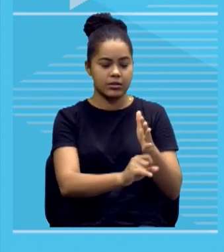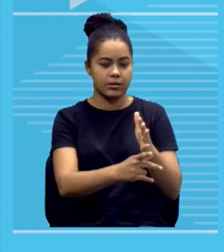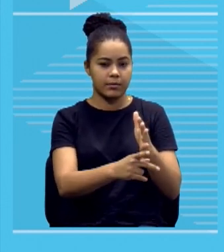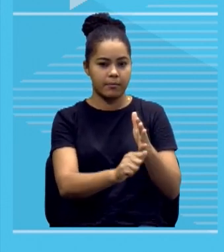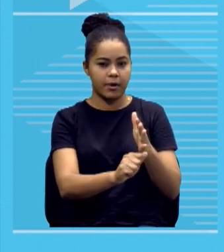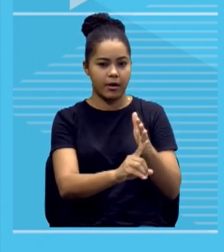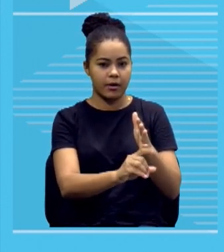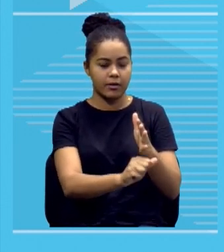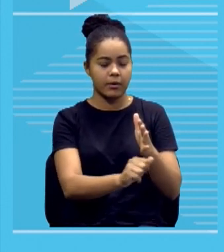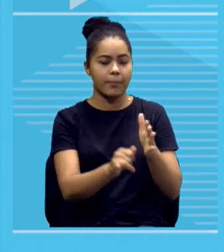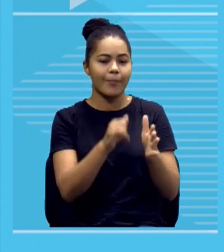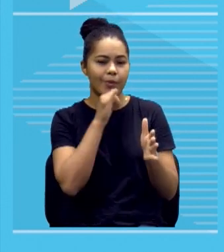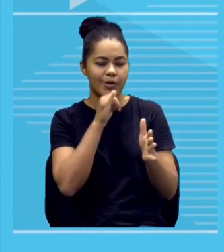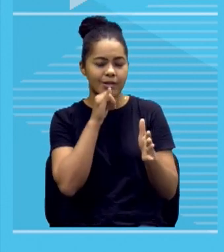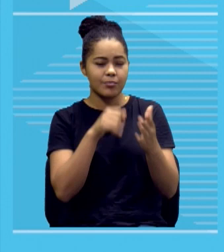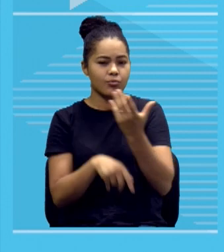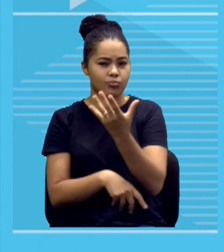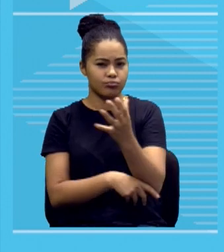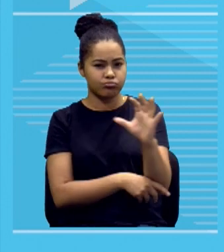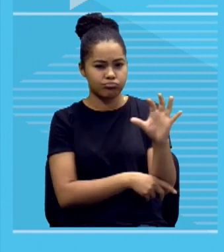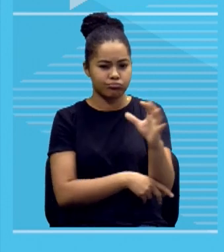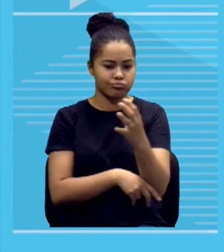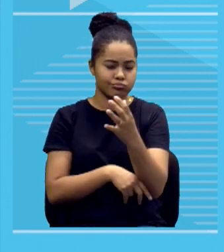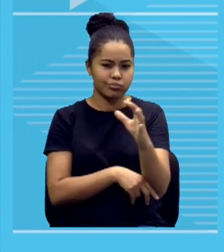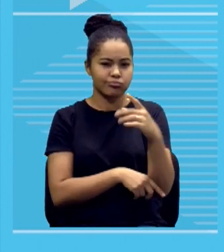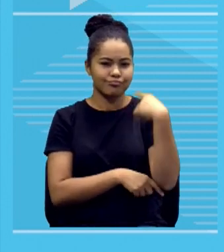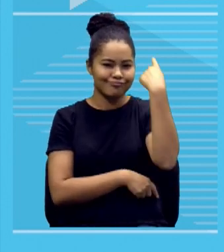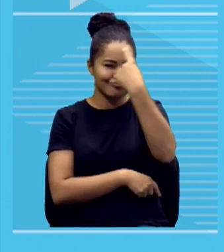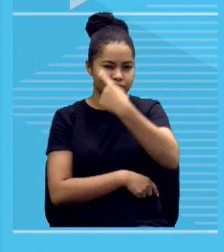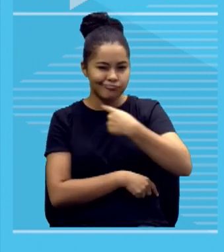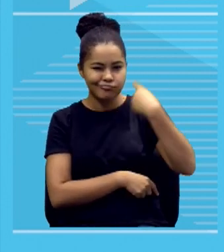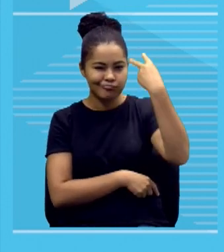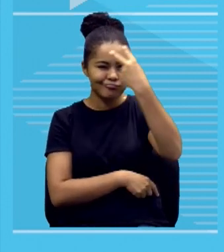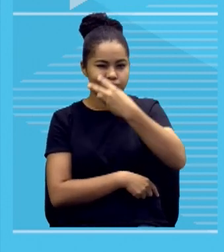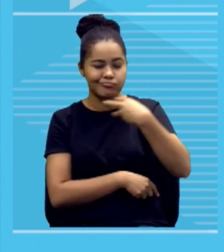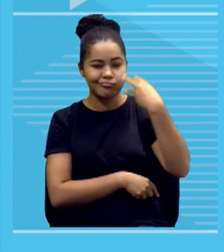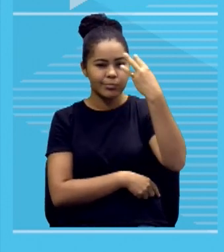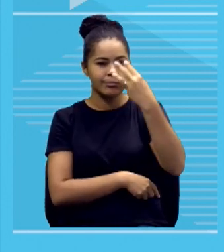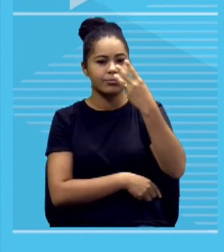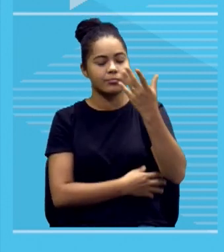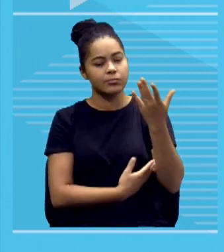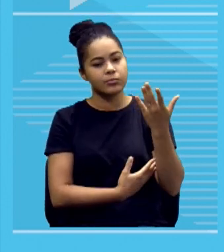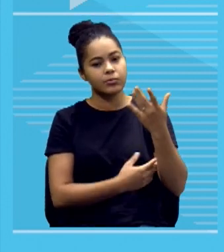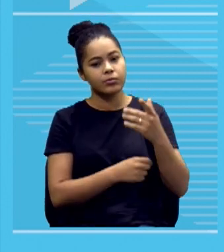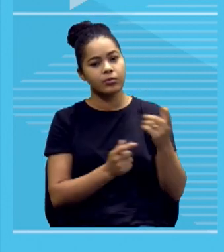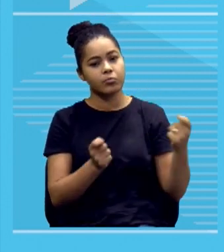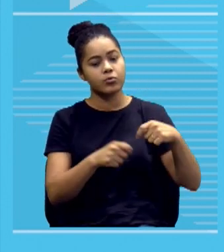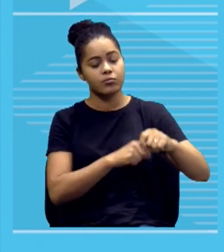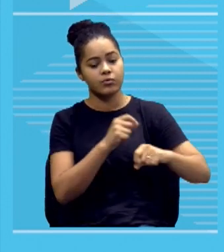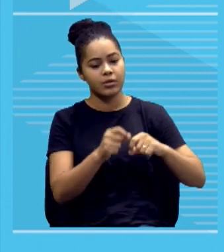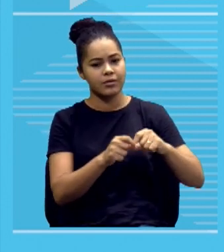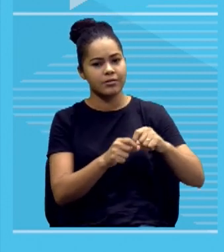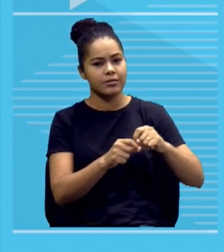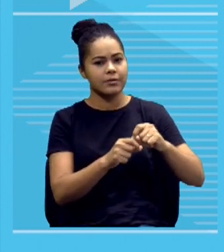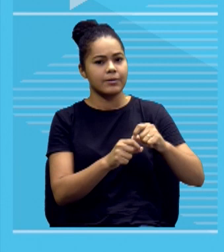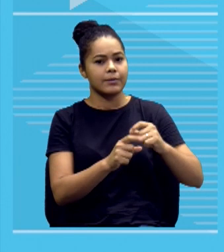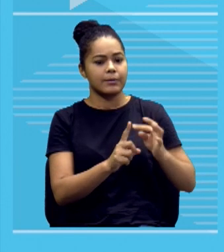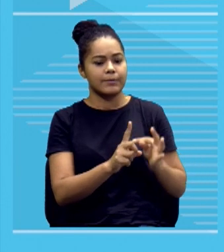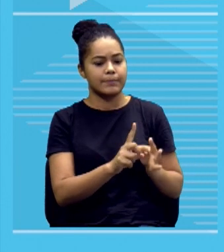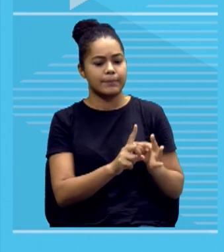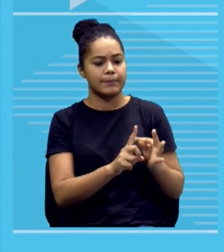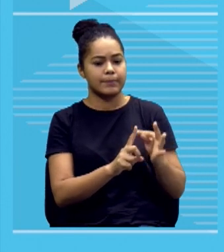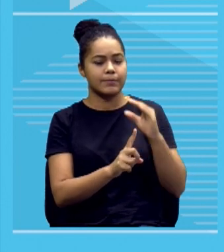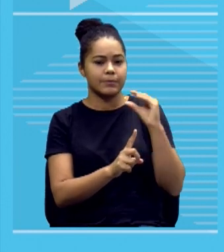Se você deixa seu ventilador ligado por algumas horas, o que vai acontecer com ele quando você pega? Ele vai ficar frio ou quente?